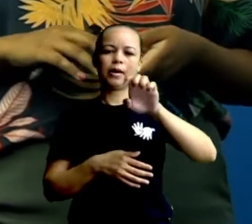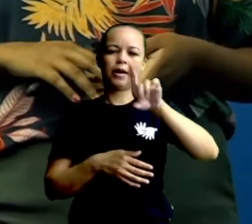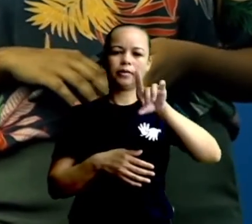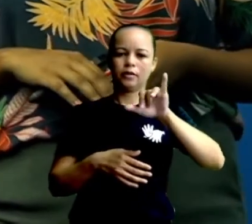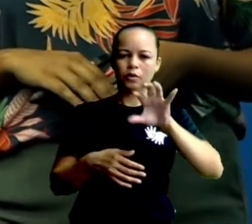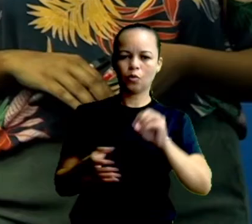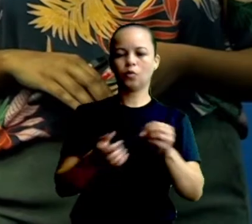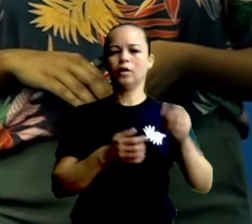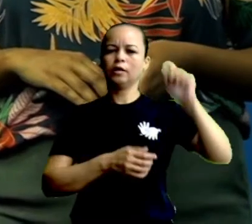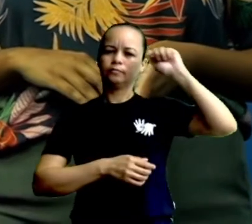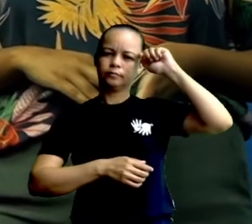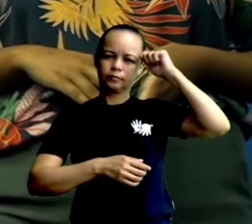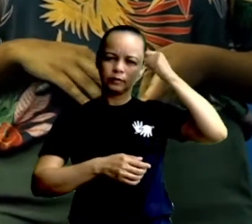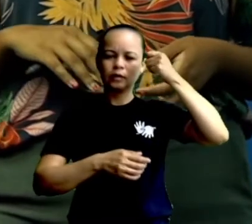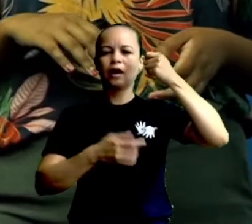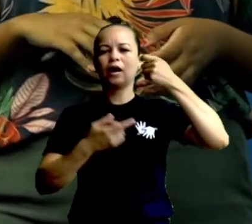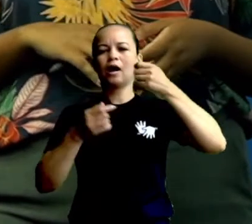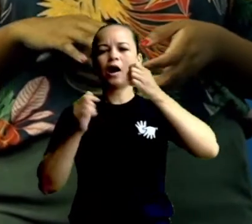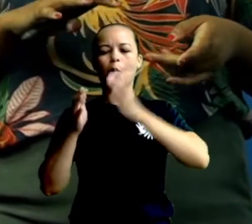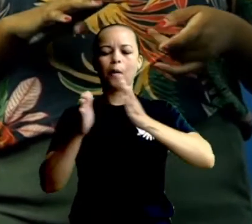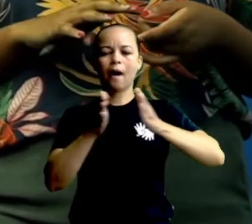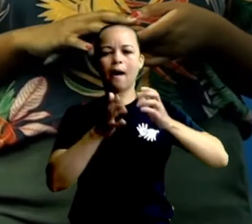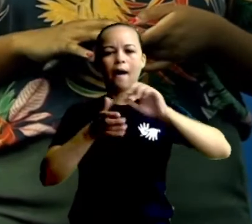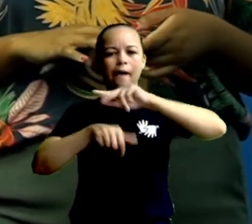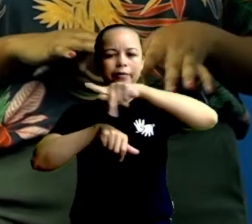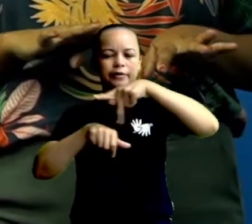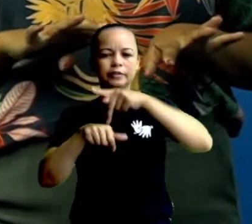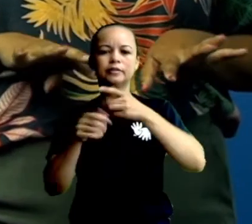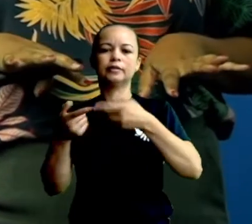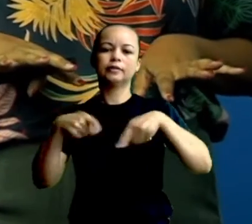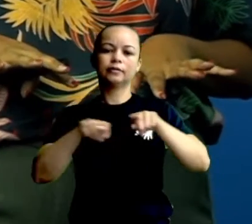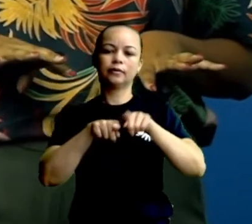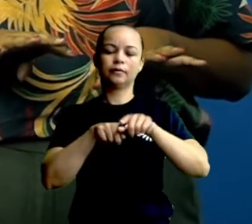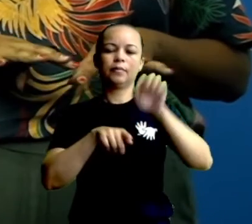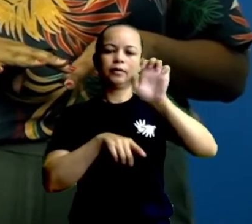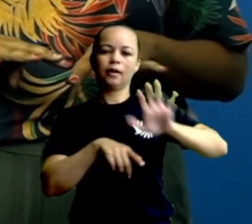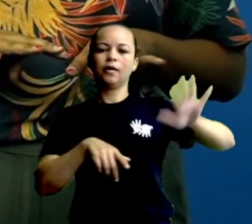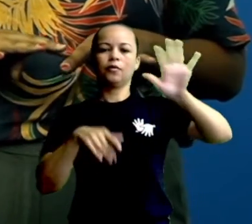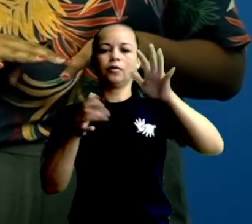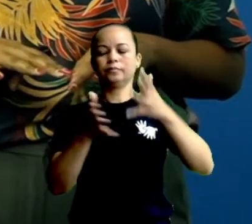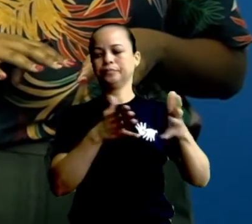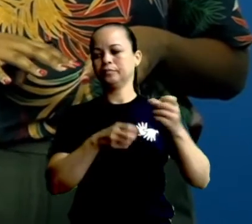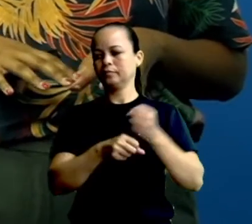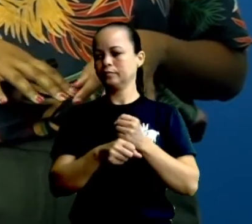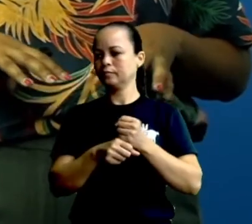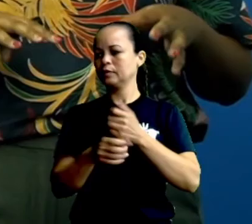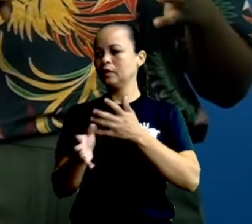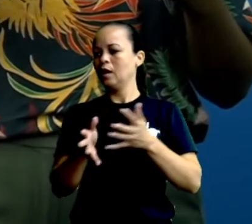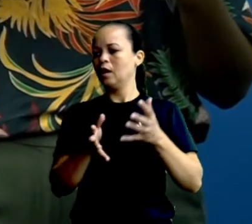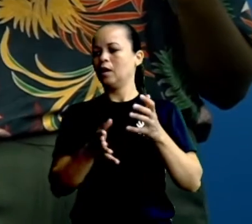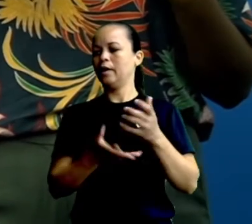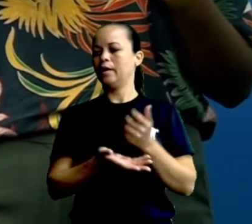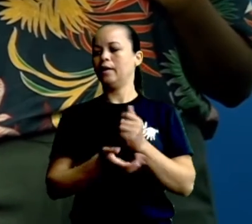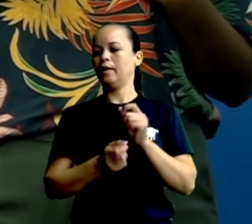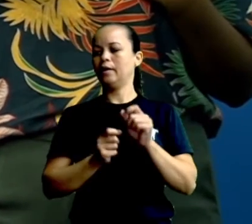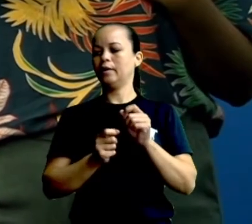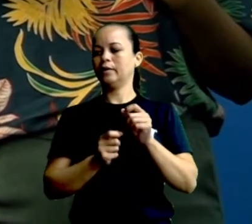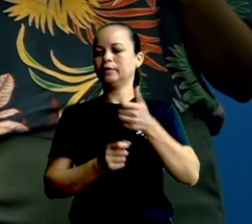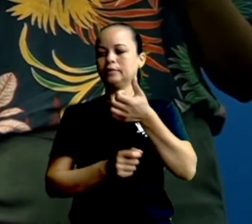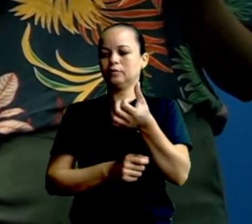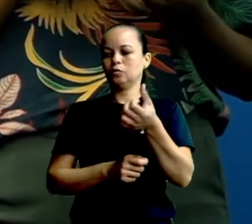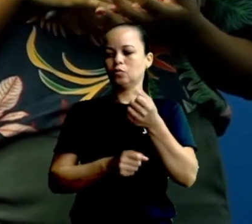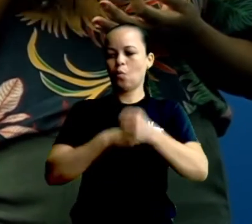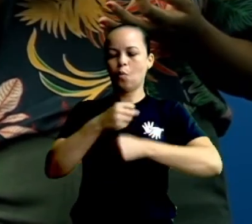Ásia e também da Europa. No ano de 610, o profeta Maomé recebe revelações de